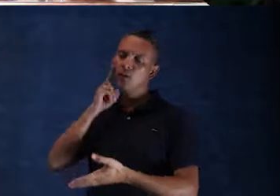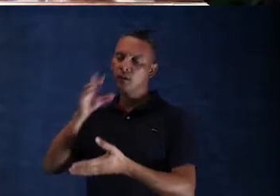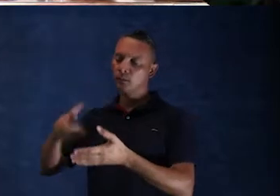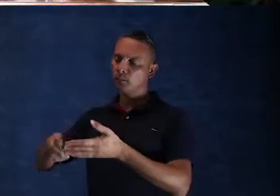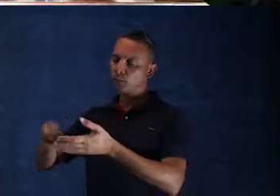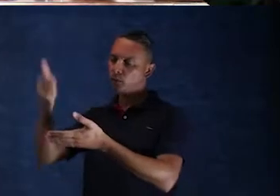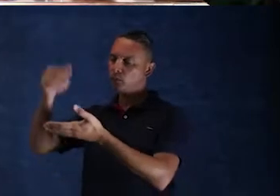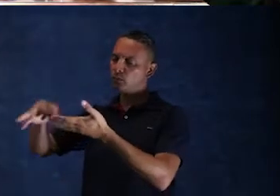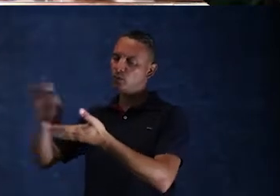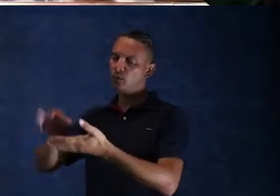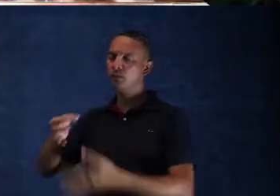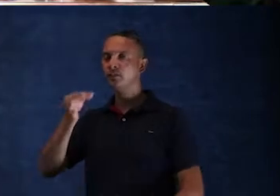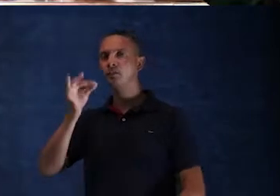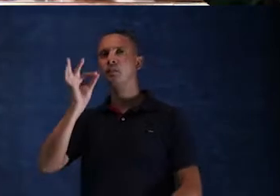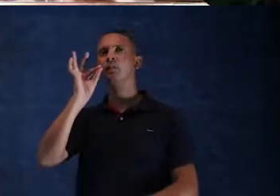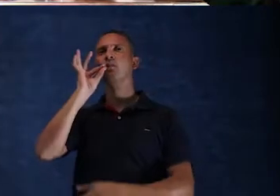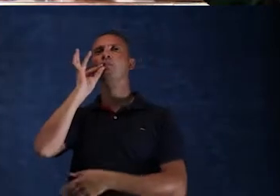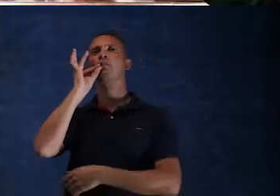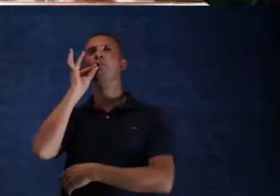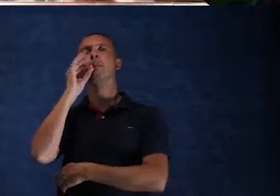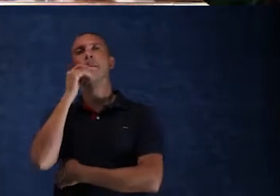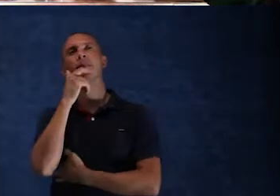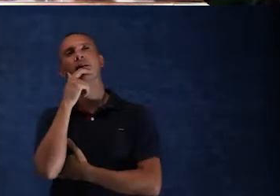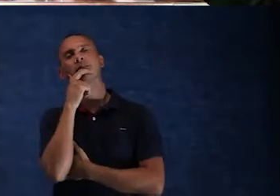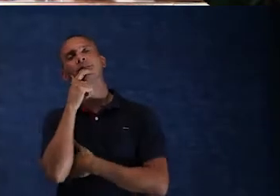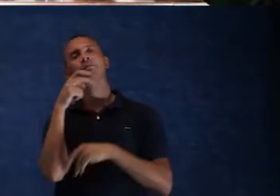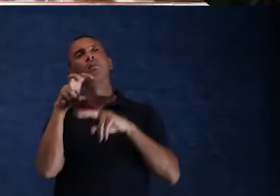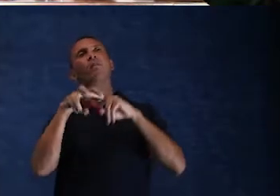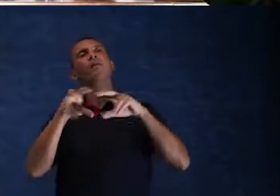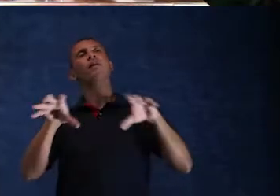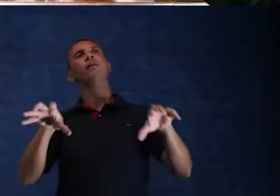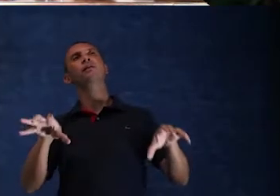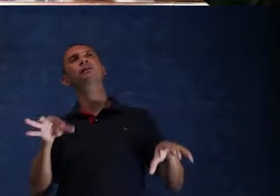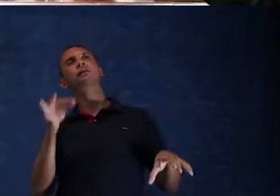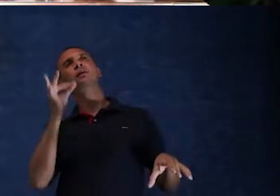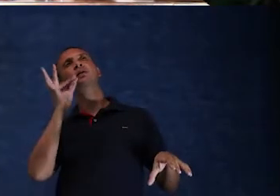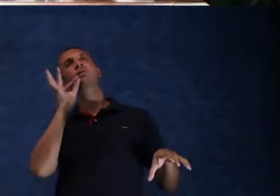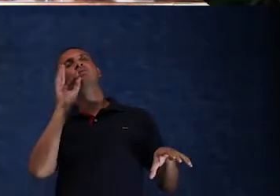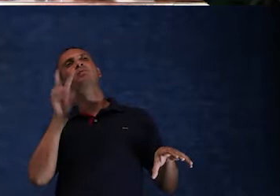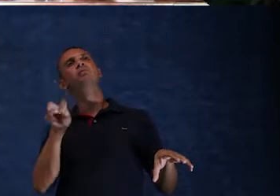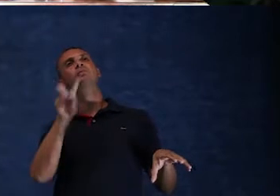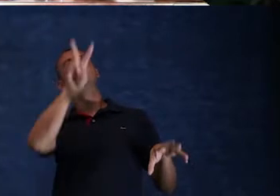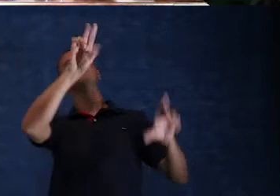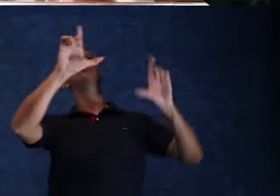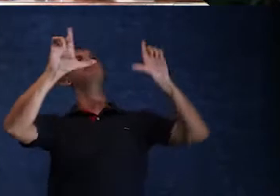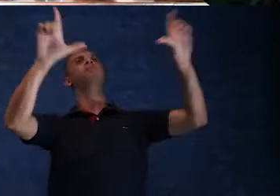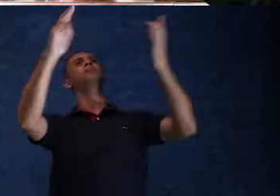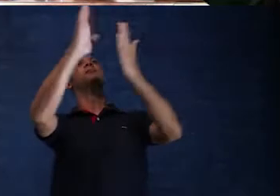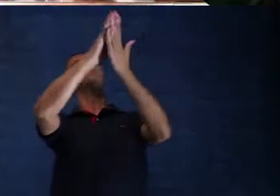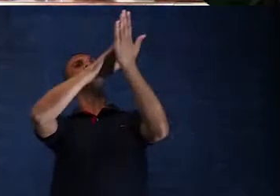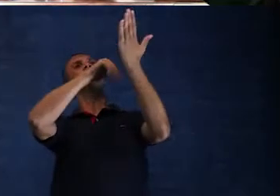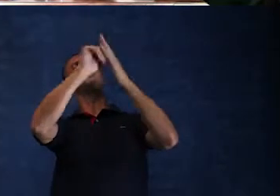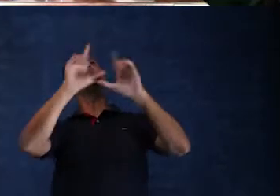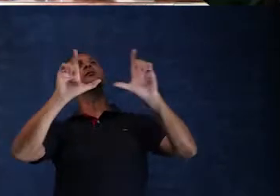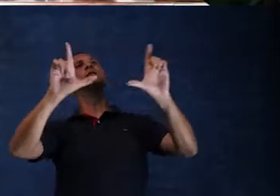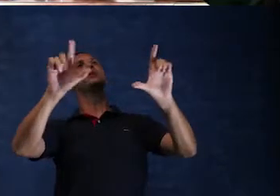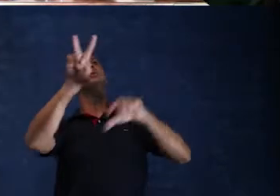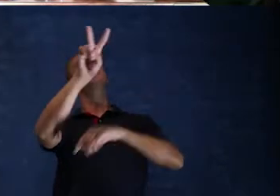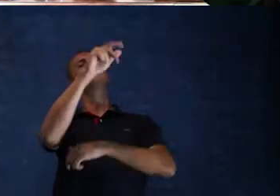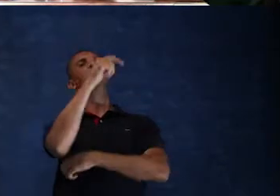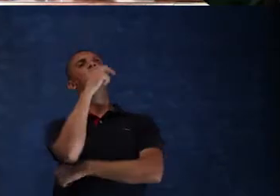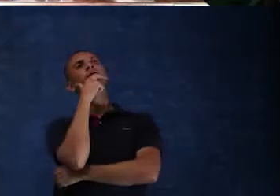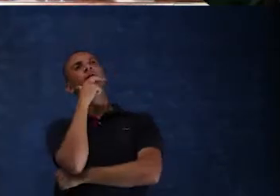Degusta devagar e deixa-se afundar no sofá, contemplando, surpreso, uma pintura na parede. Então, ele é